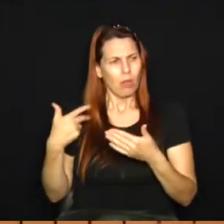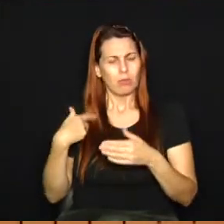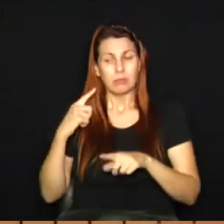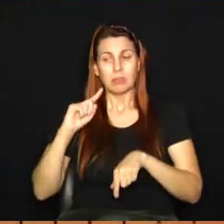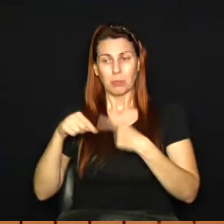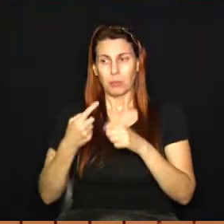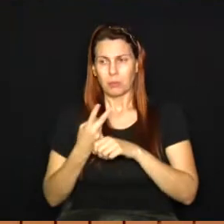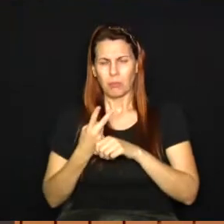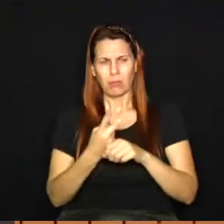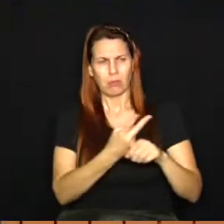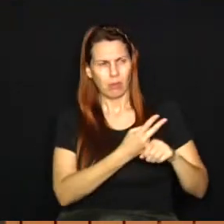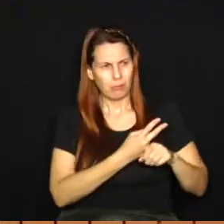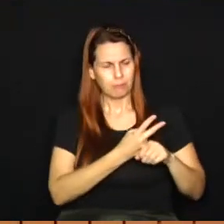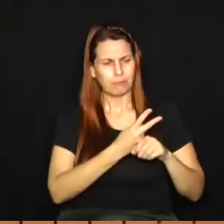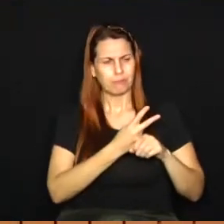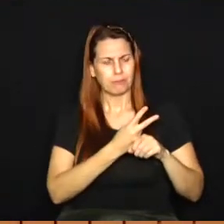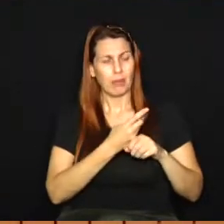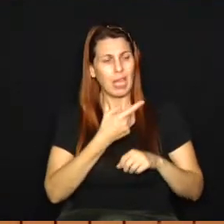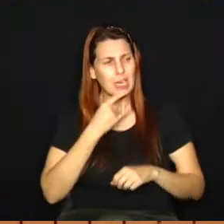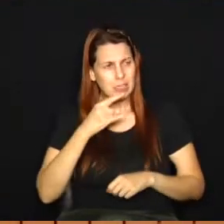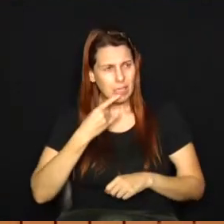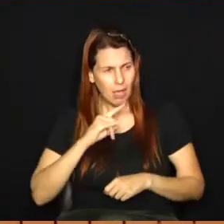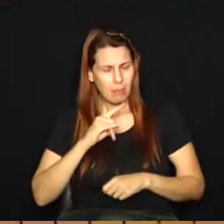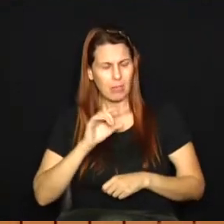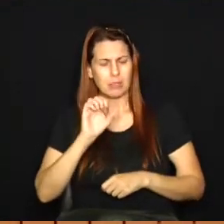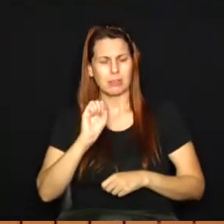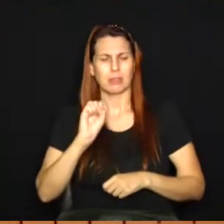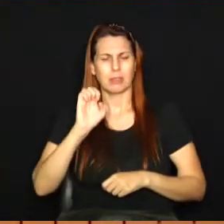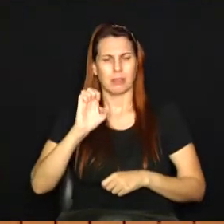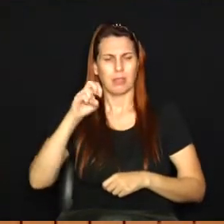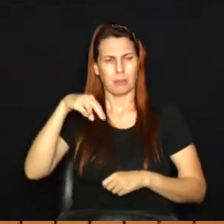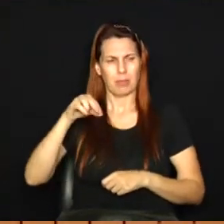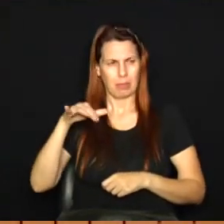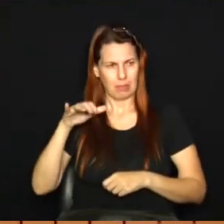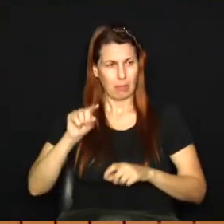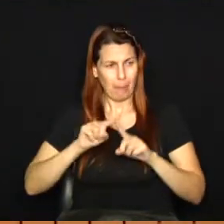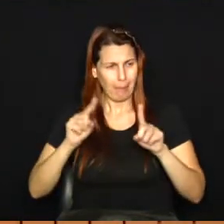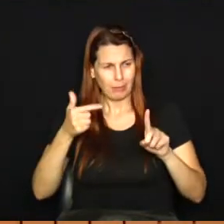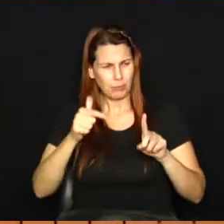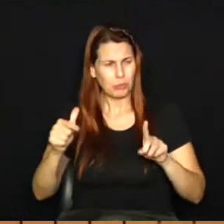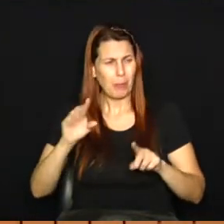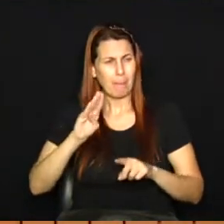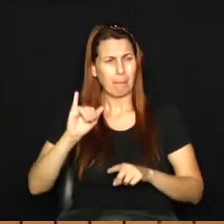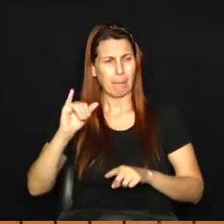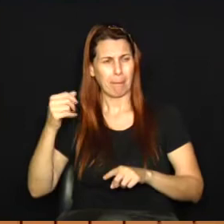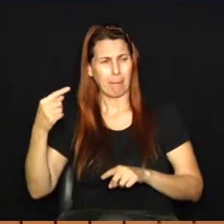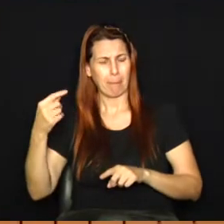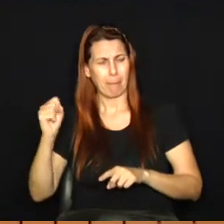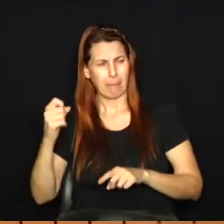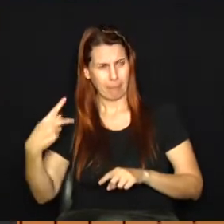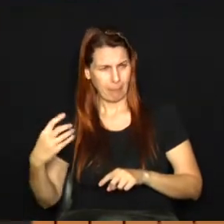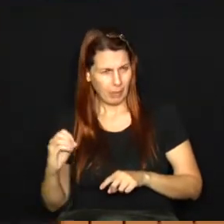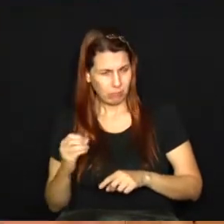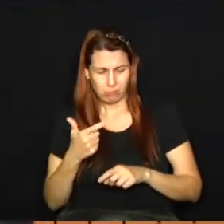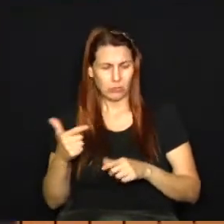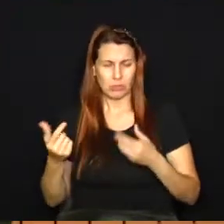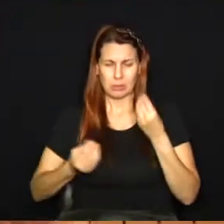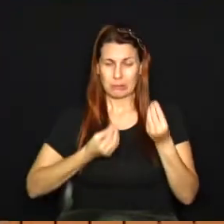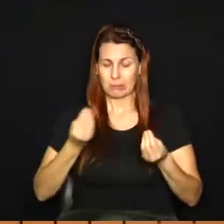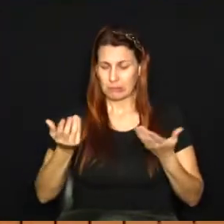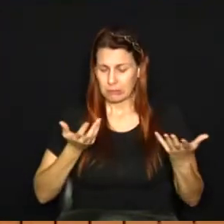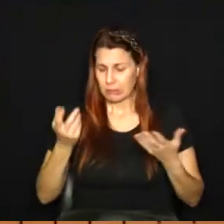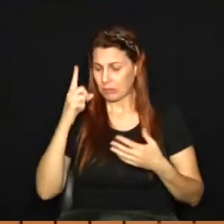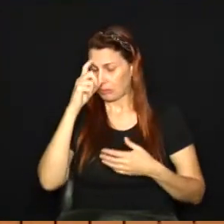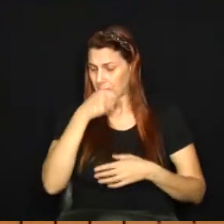o seminário em Piracicaba, mas aconteceu que ficou sem bispo na época. Então, o bispo sem bispo ficou meio difícil